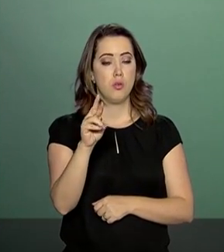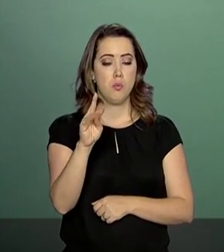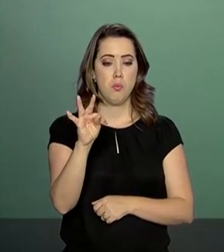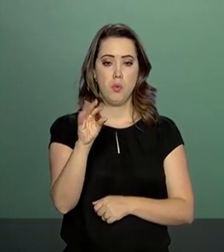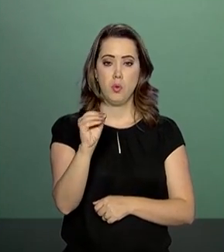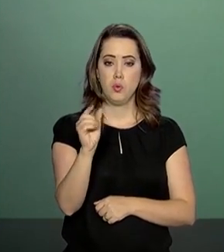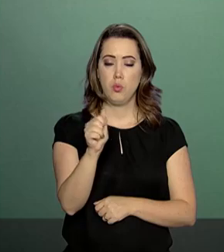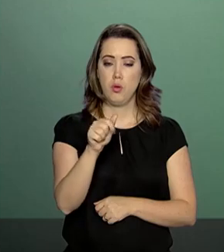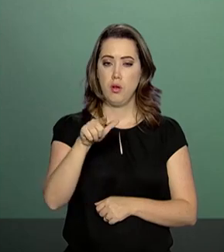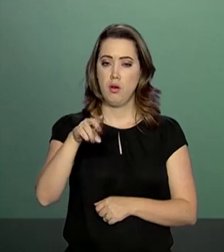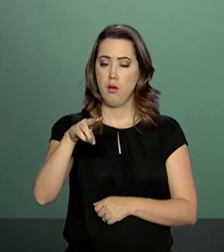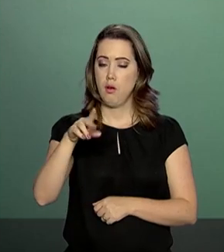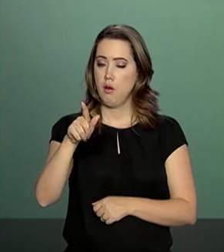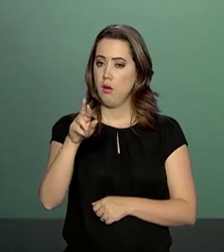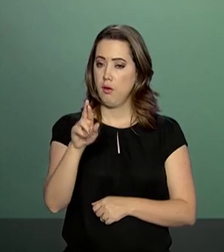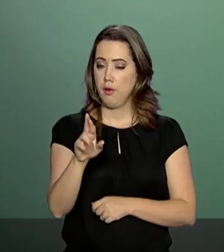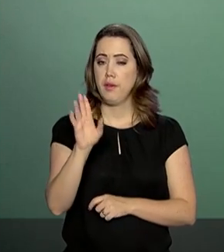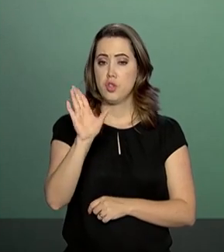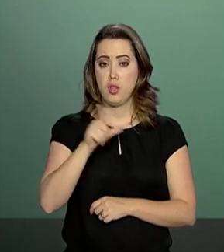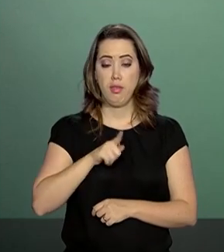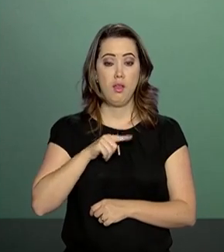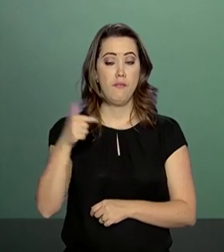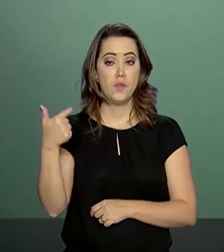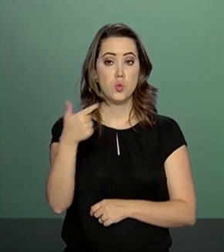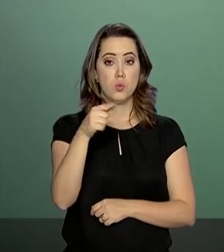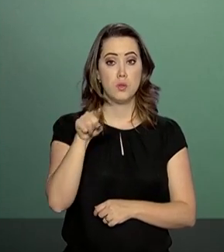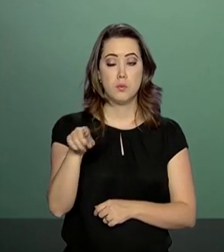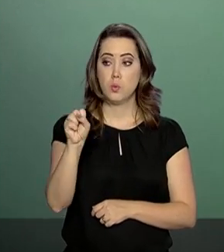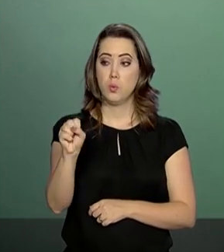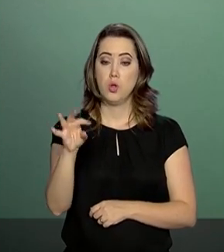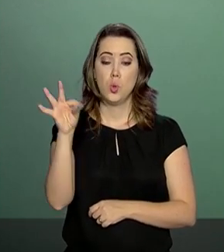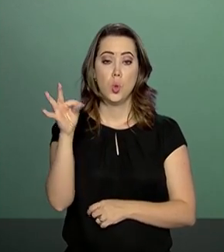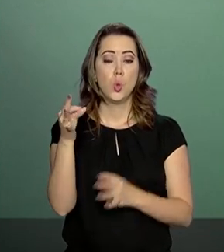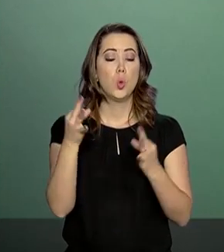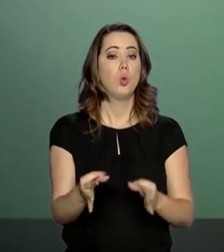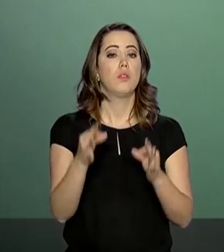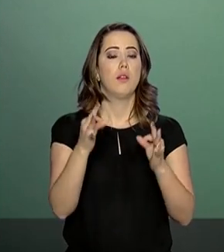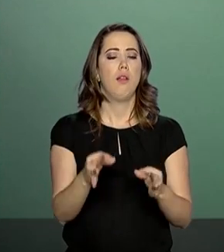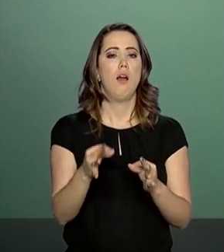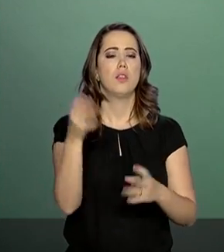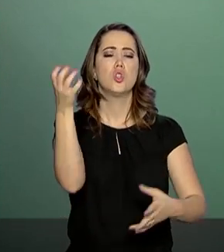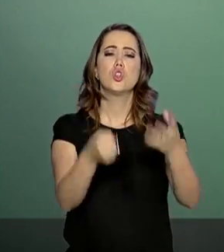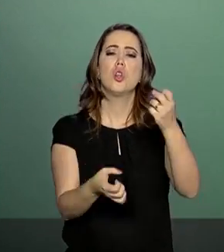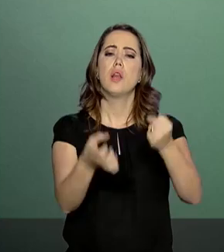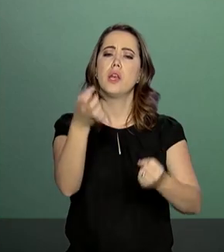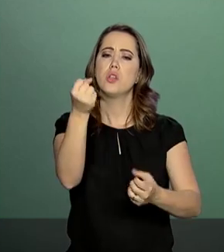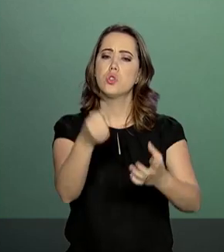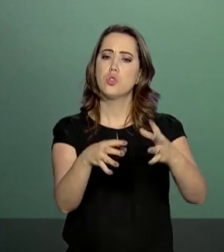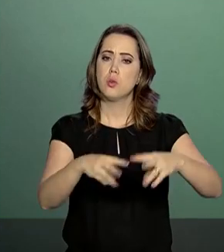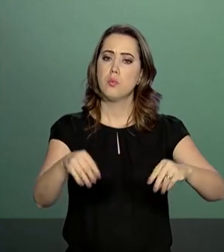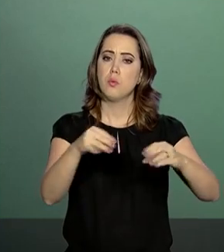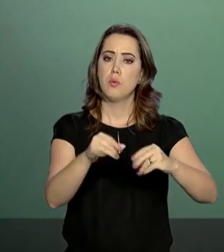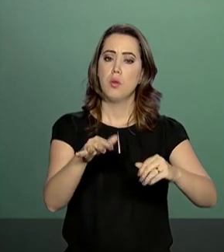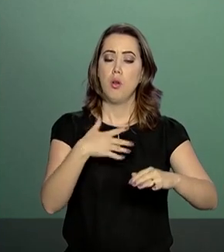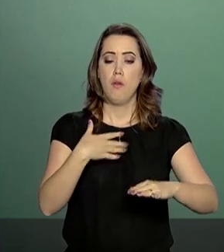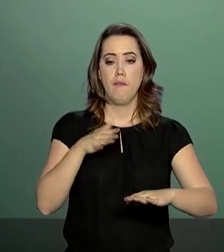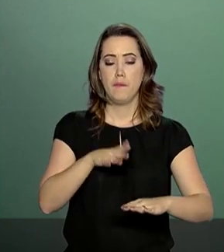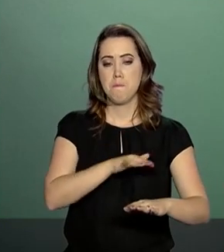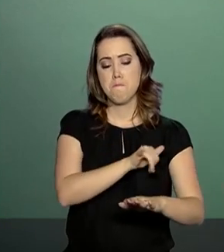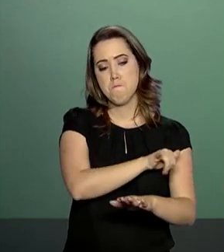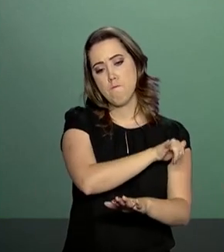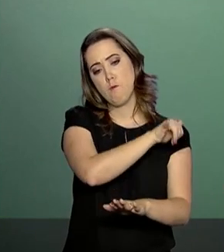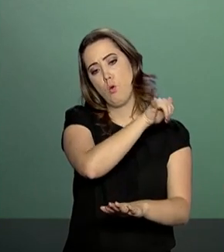de 22.8 Tonel de leite em pó tocando solo aqui em Brasília onde